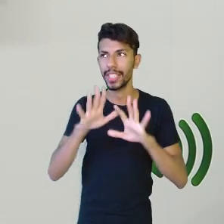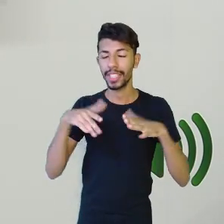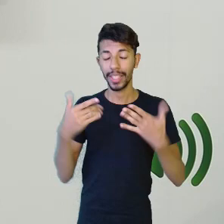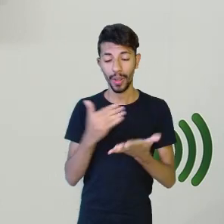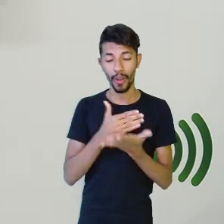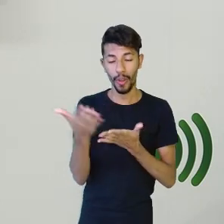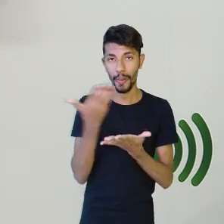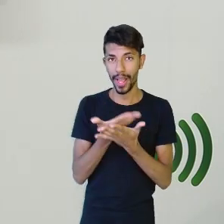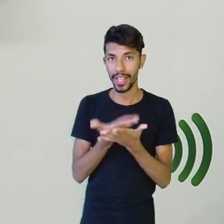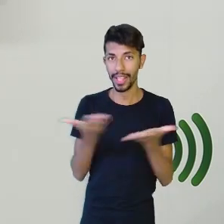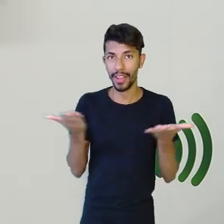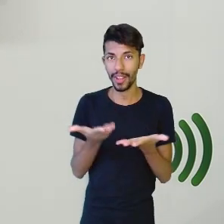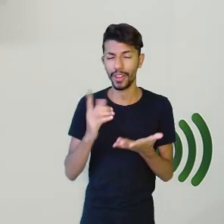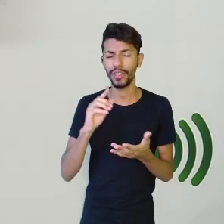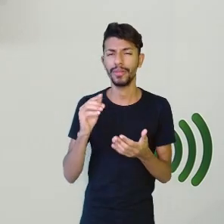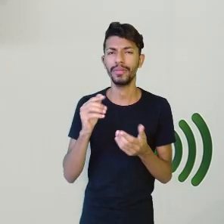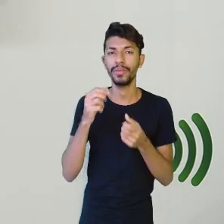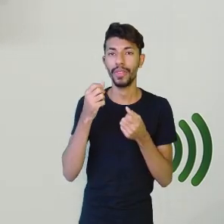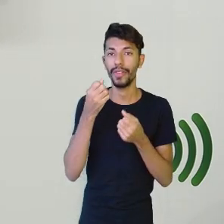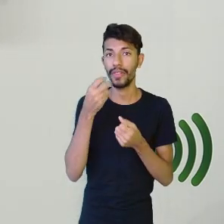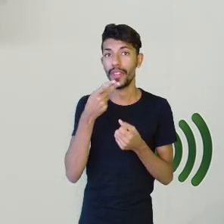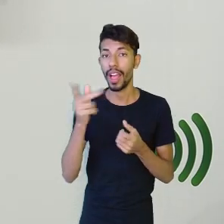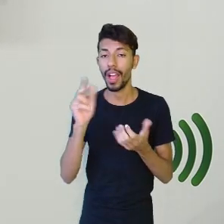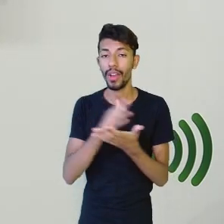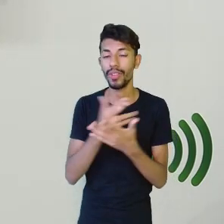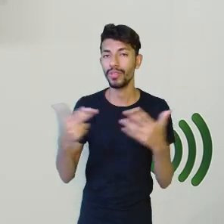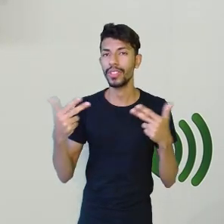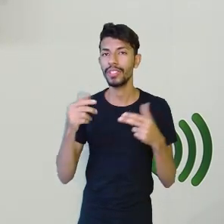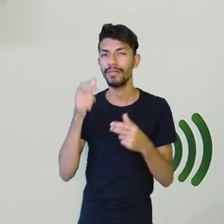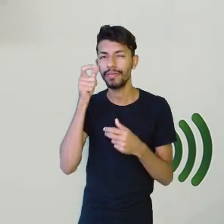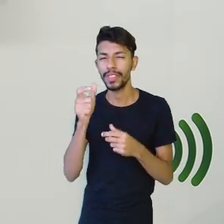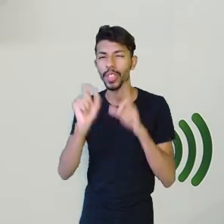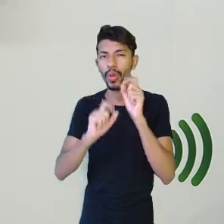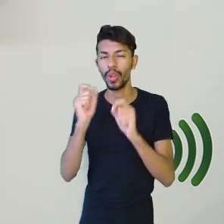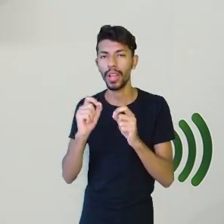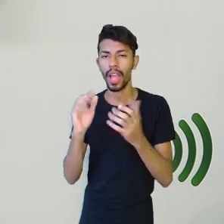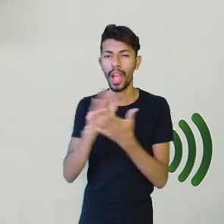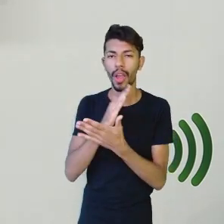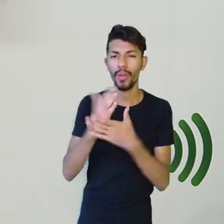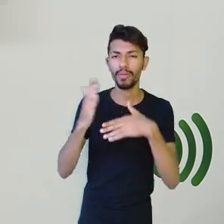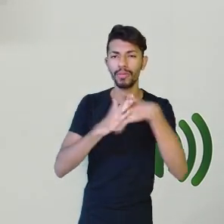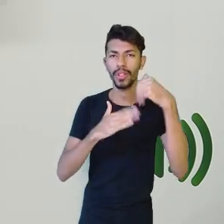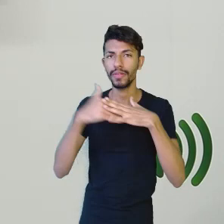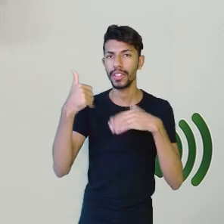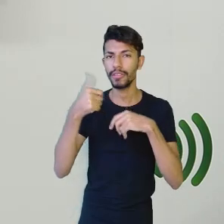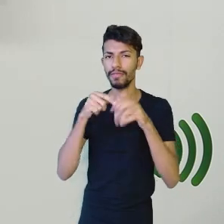uma coisa bem interessante. Alguns cientistas defendem